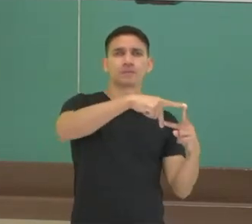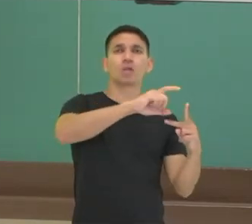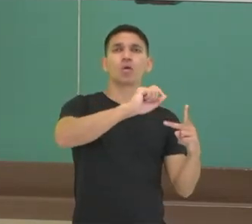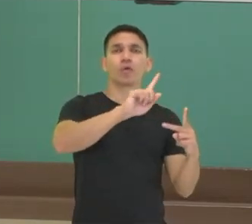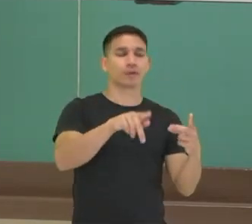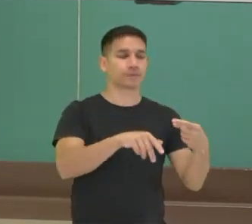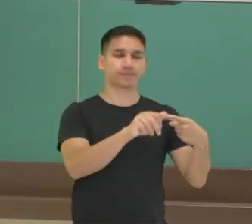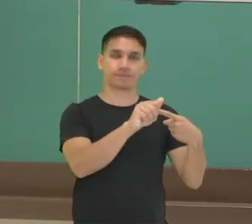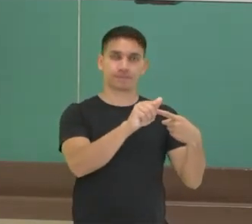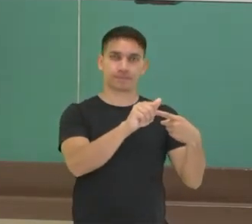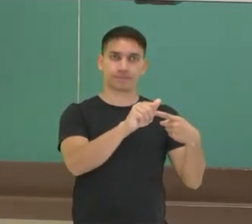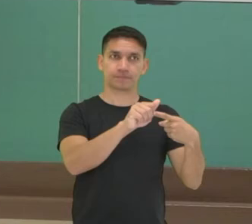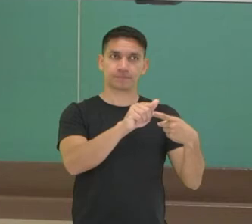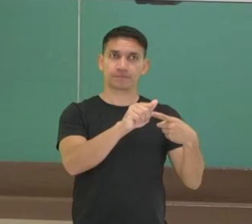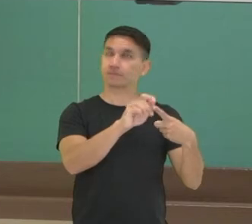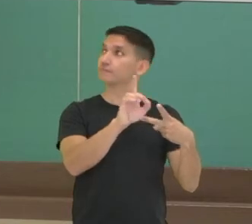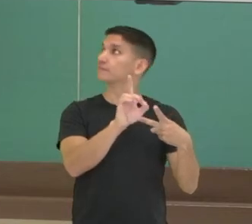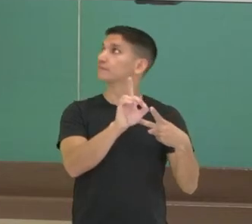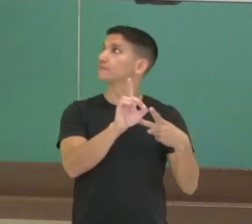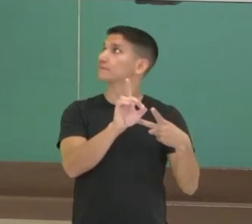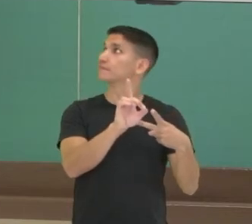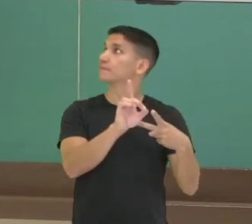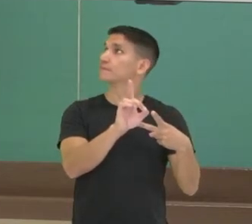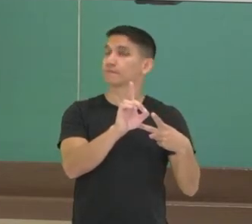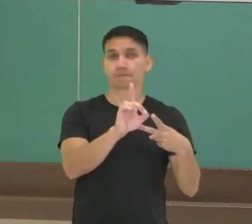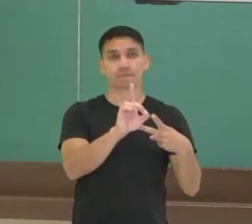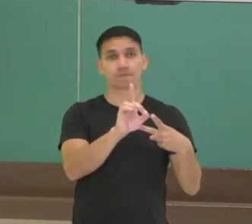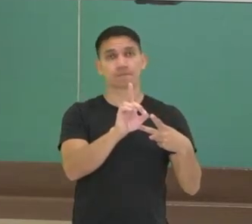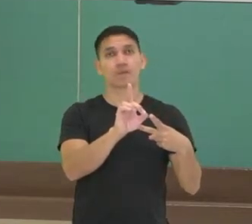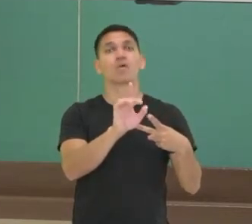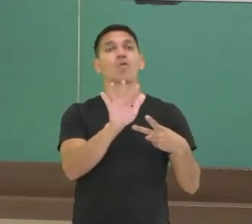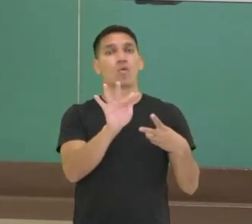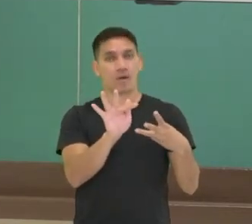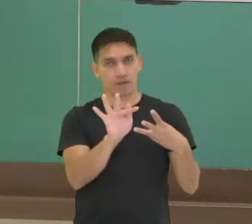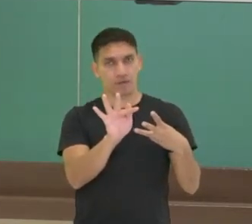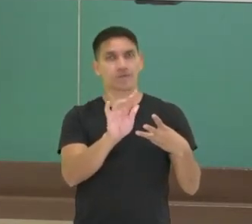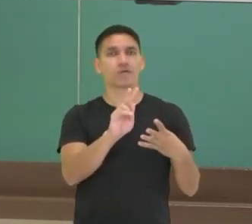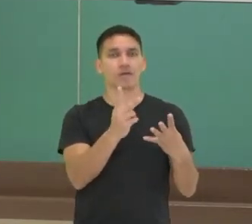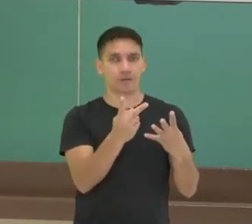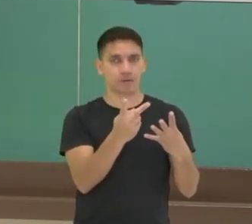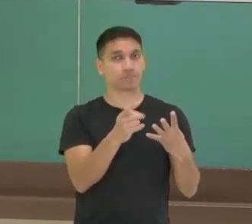o A, o D, o F e o H.